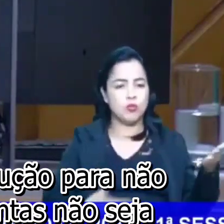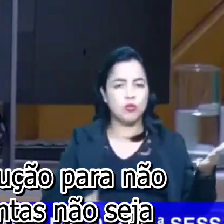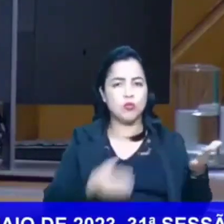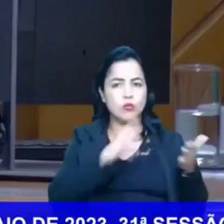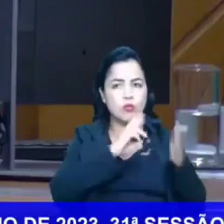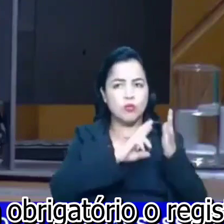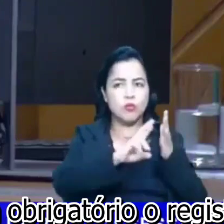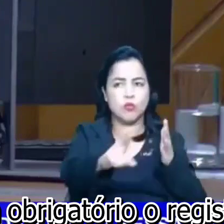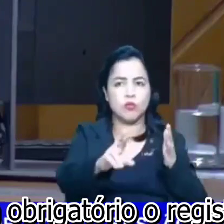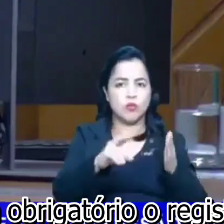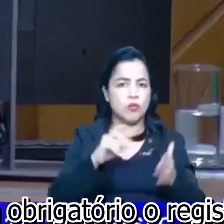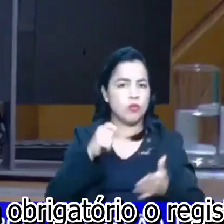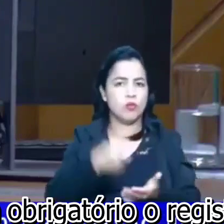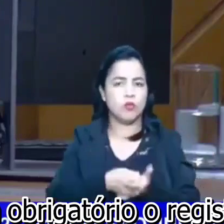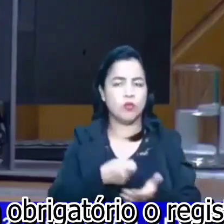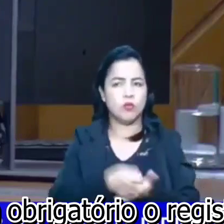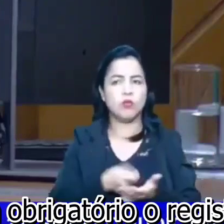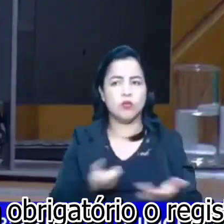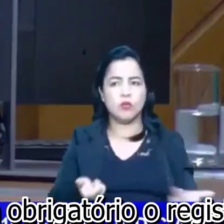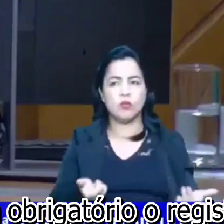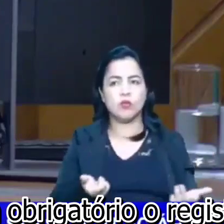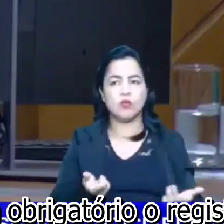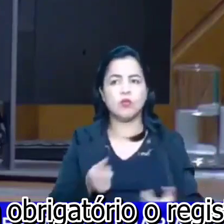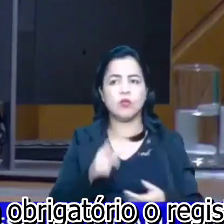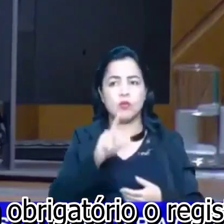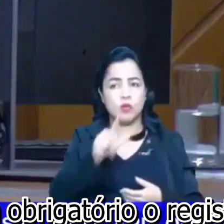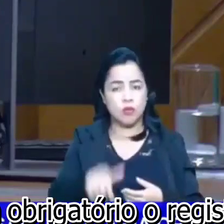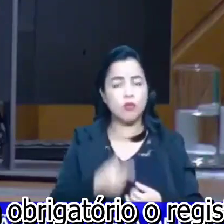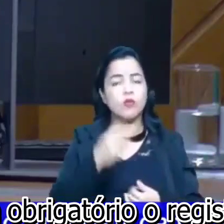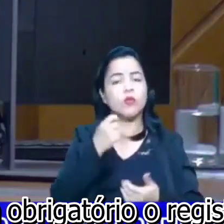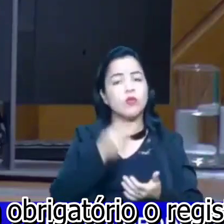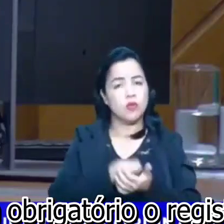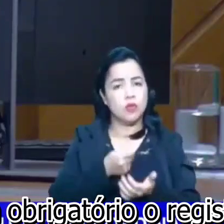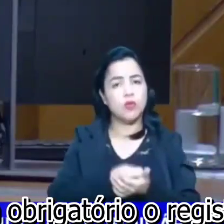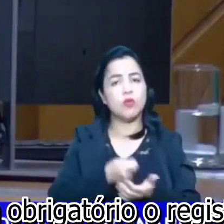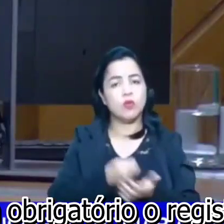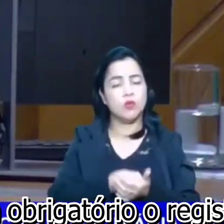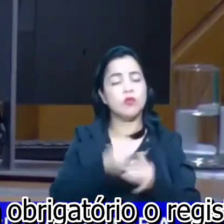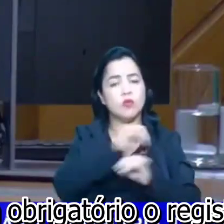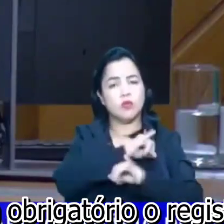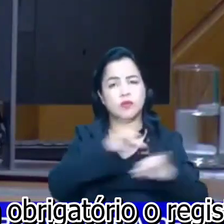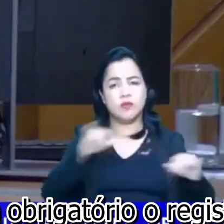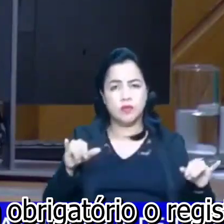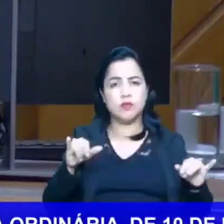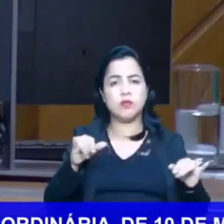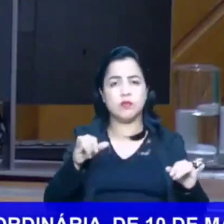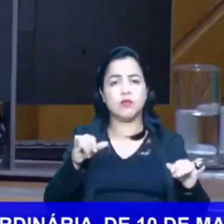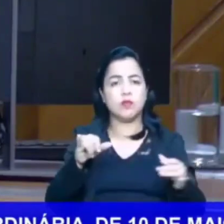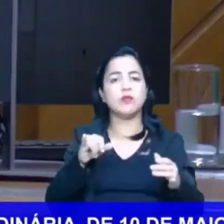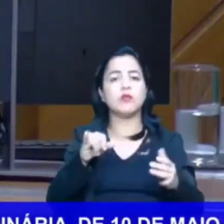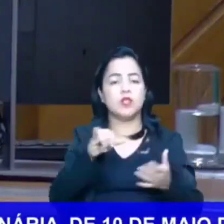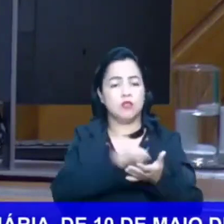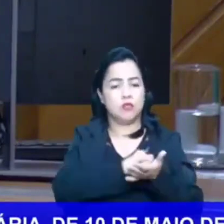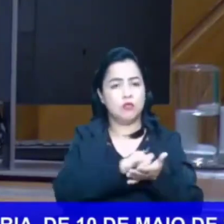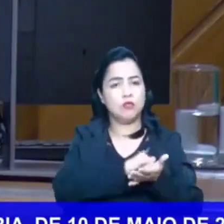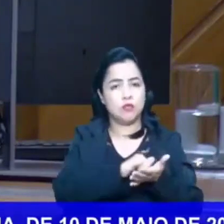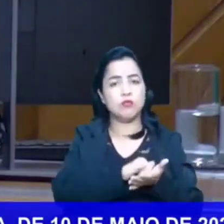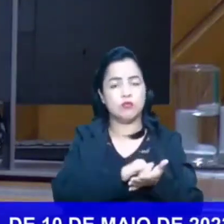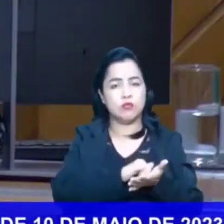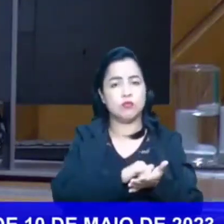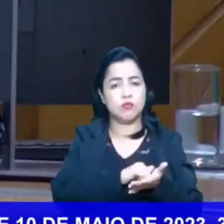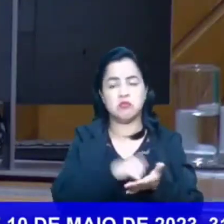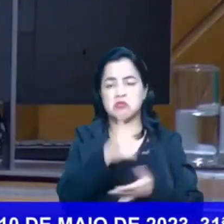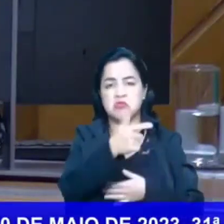não seja obrigatória. Então, era obrigatório, no caso em comento, era obrigatório o registro, não